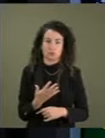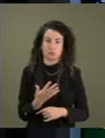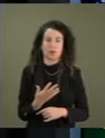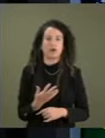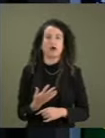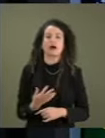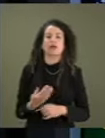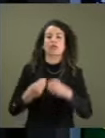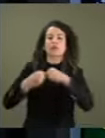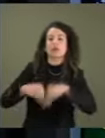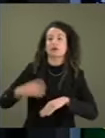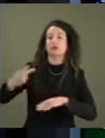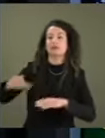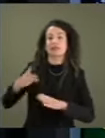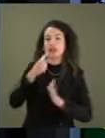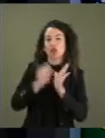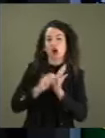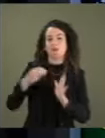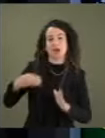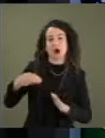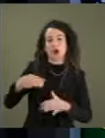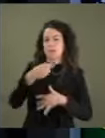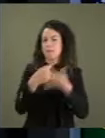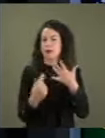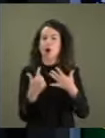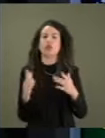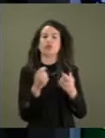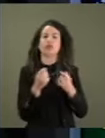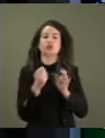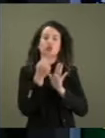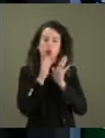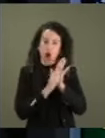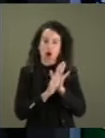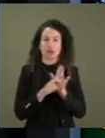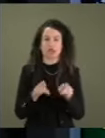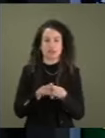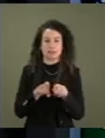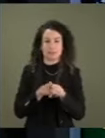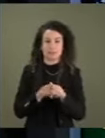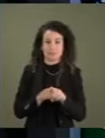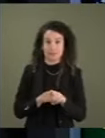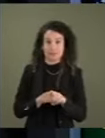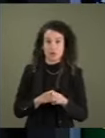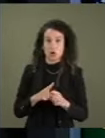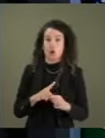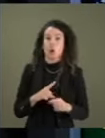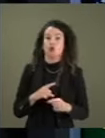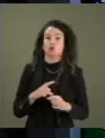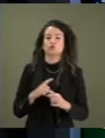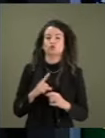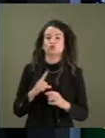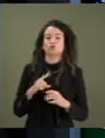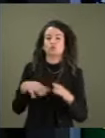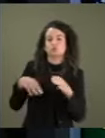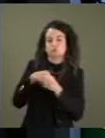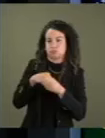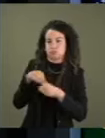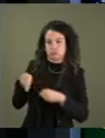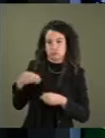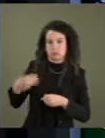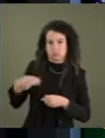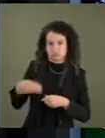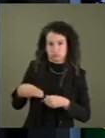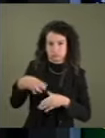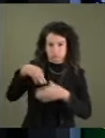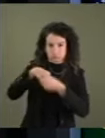e outras drogas. Em relação à maconha, atualmente o seu componente psicoativo, que causa a dependência